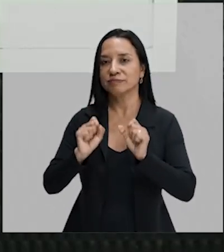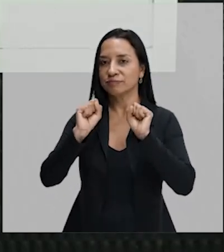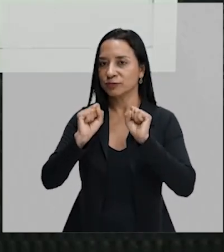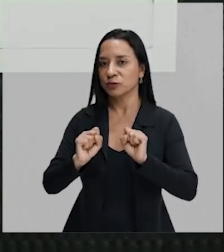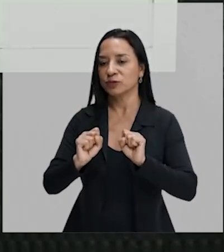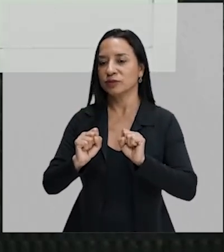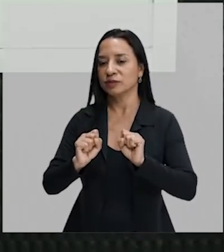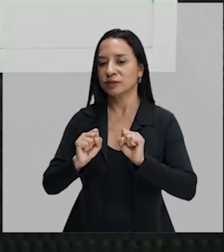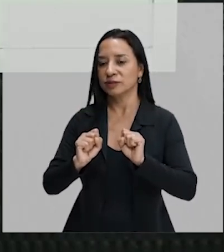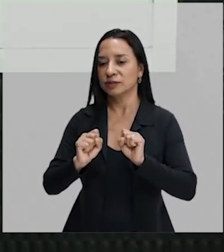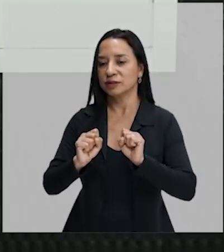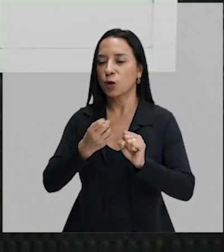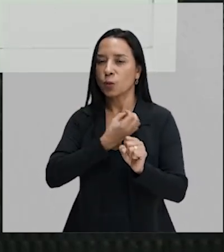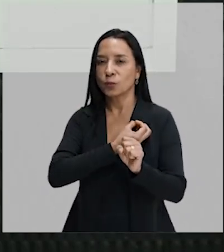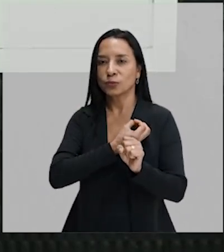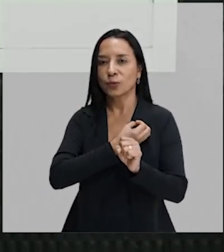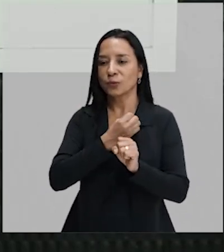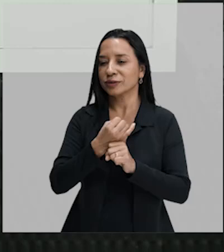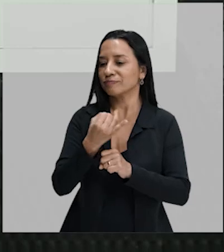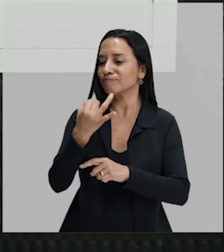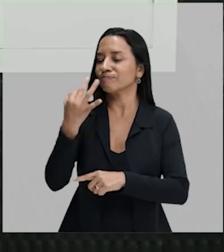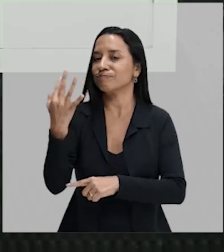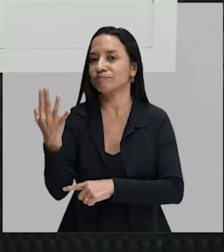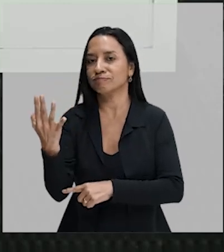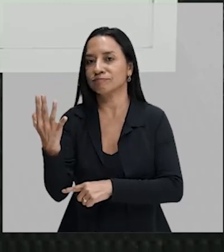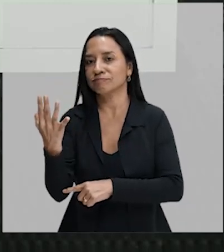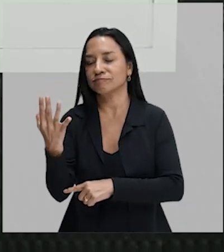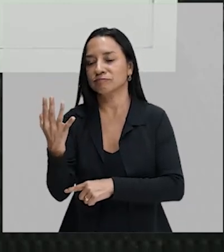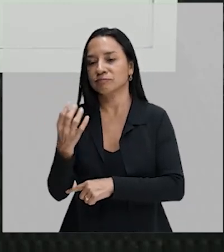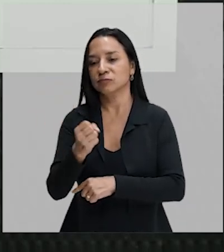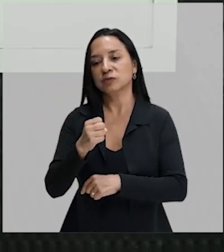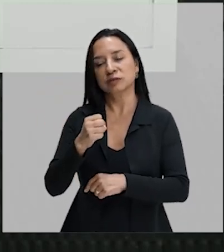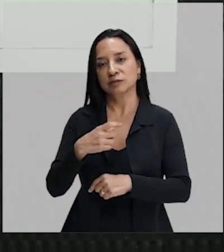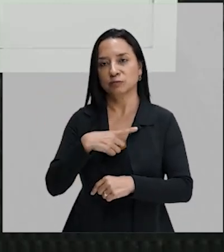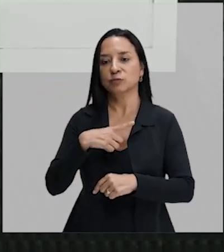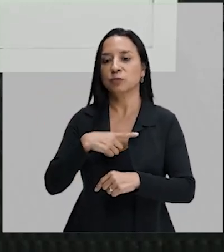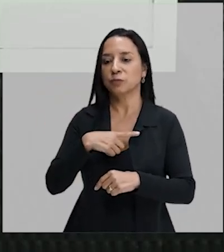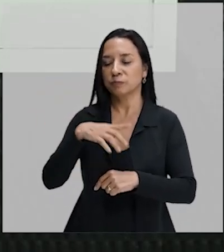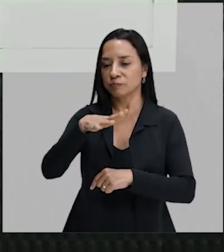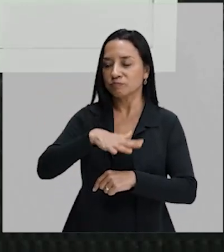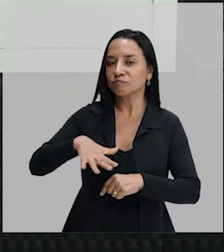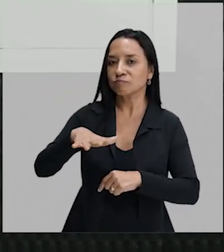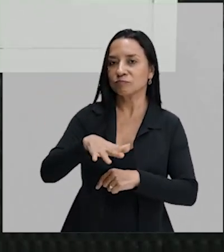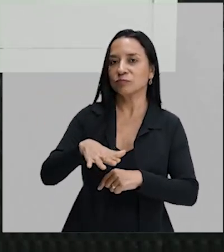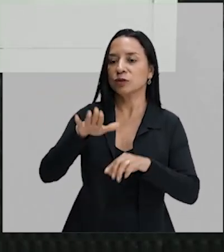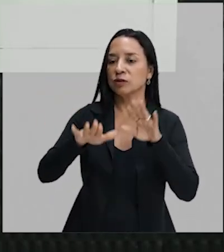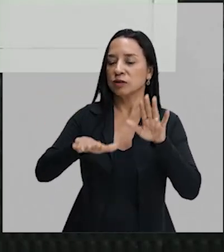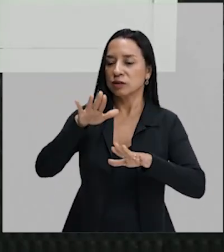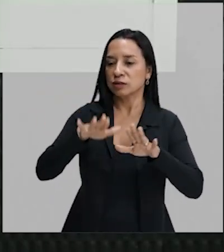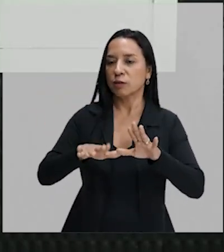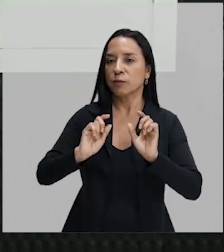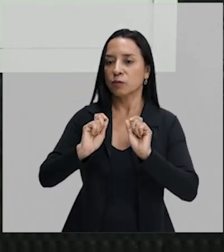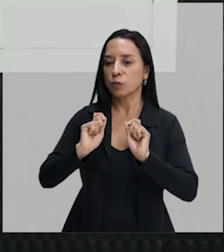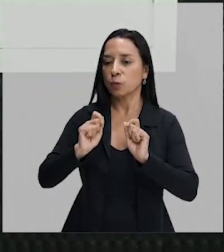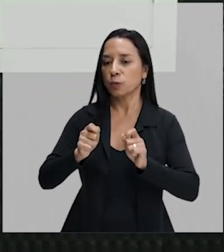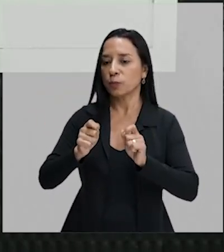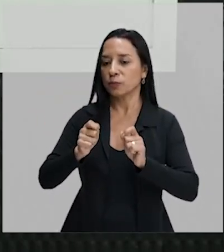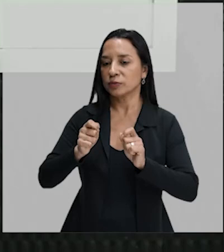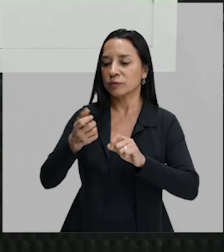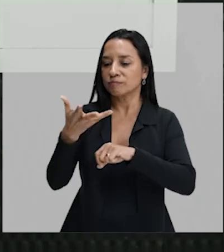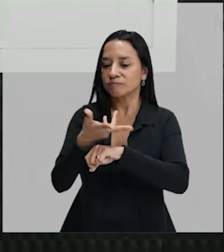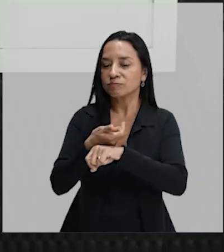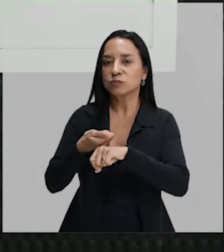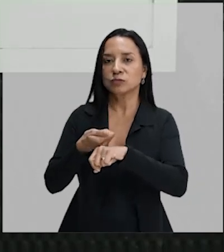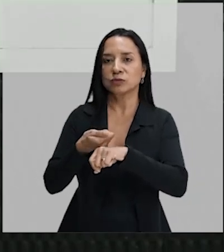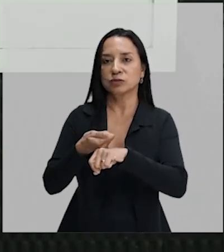peso muito grande, certo? E ela, em grande parte, depende desse poder argumentativo.